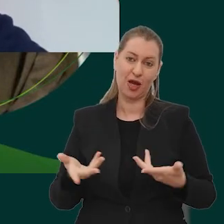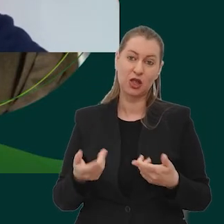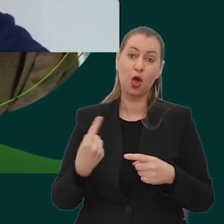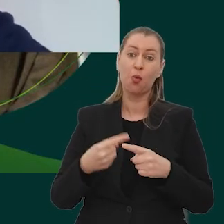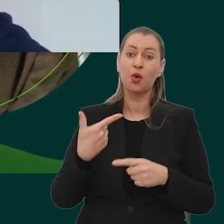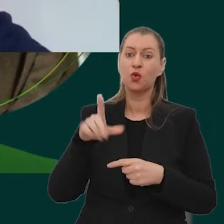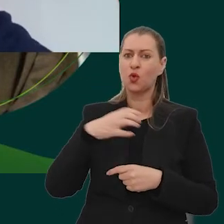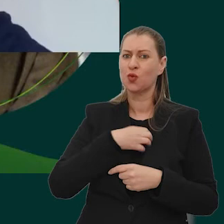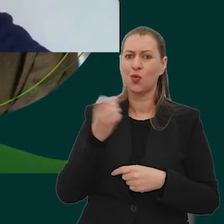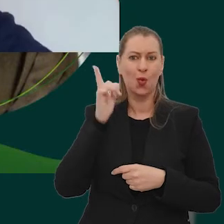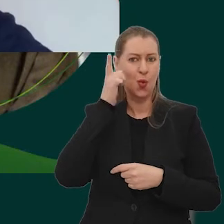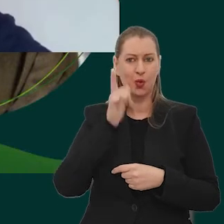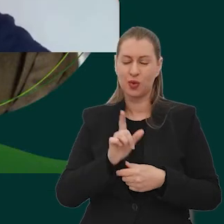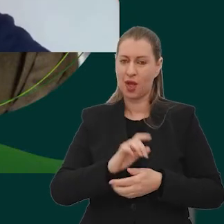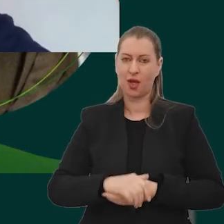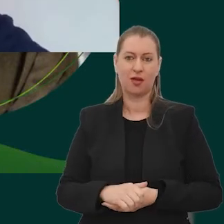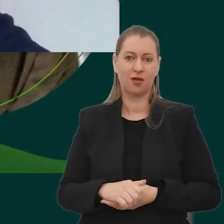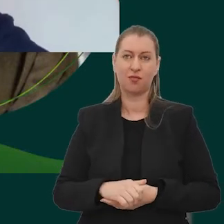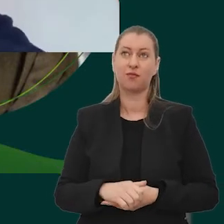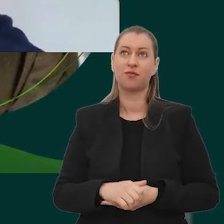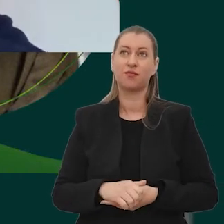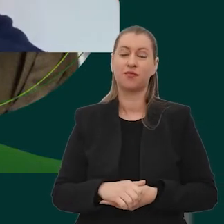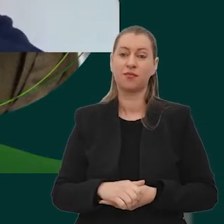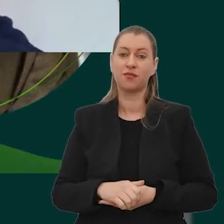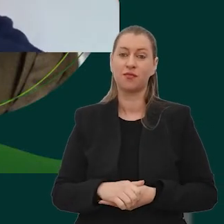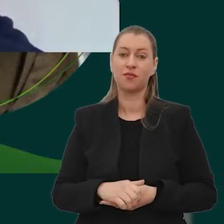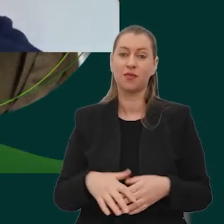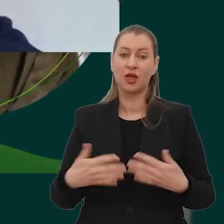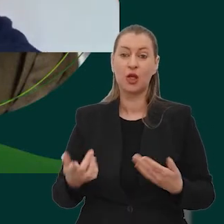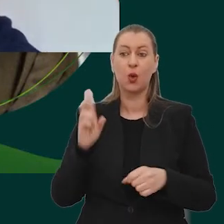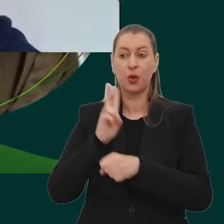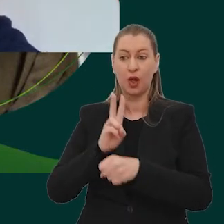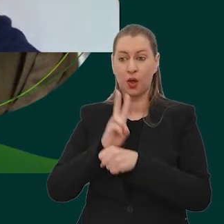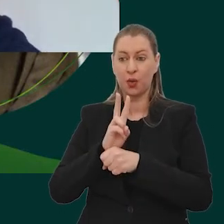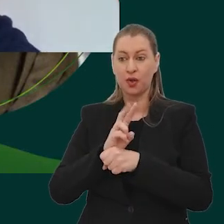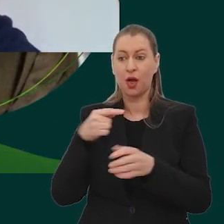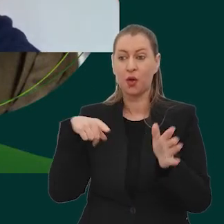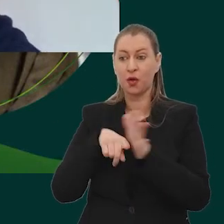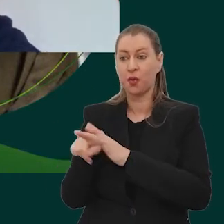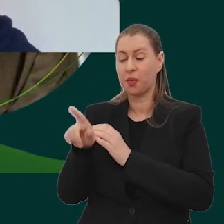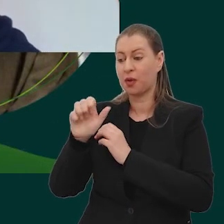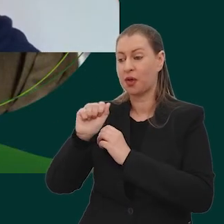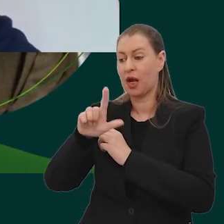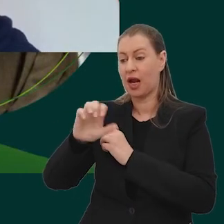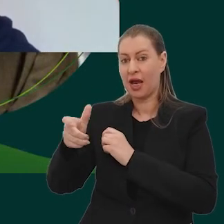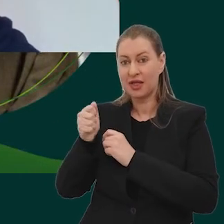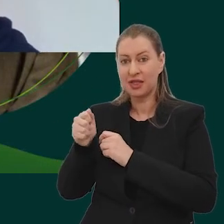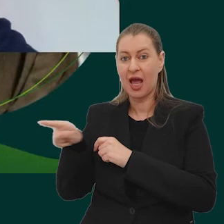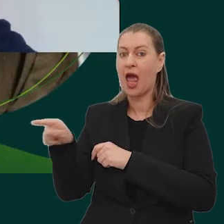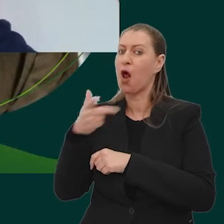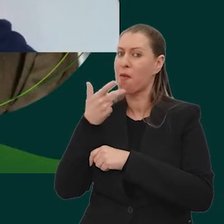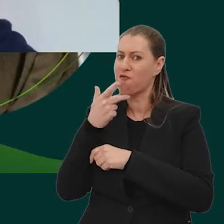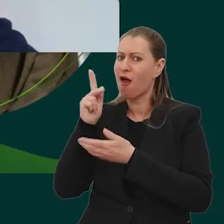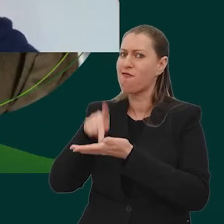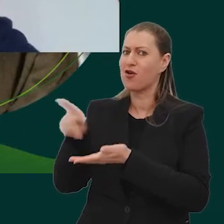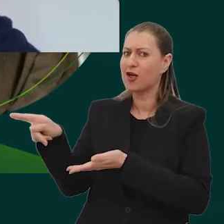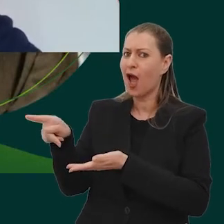outra forma tu não consegue, né? Tem que cuidar ali do que tu pergunta para Alexa. A Alexa pode ser muito sincera.